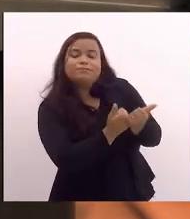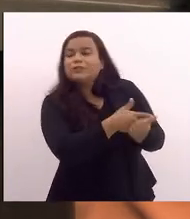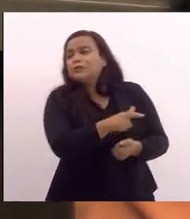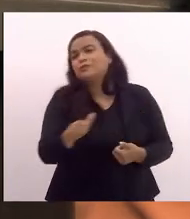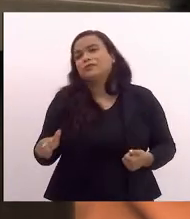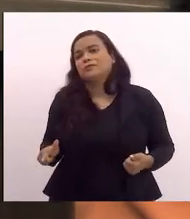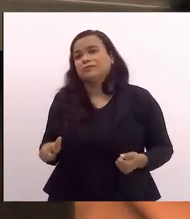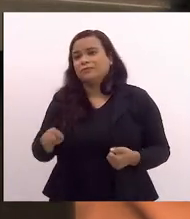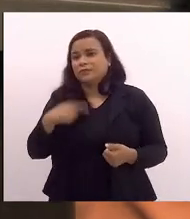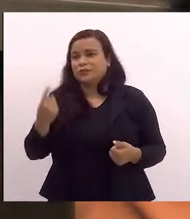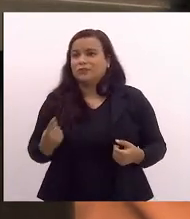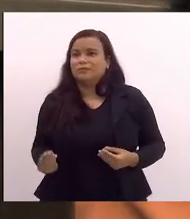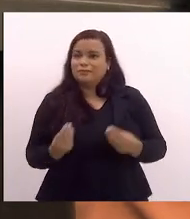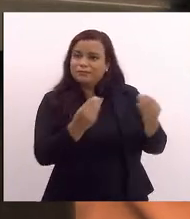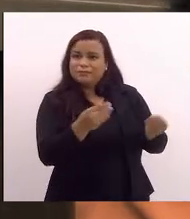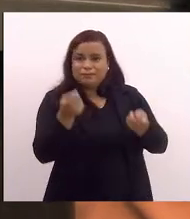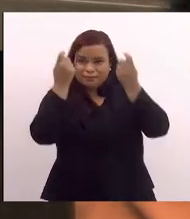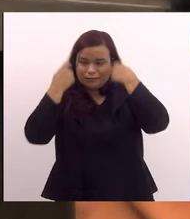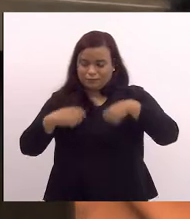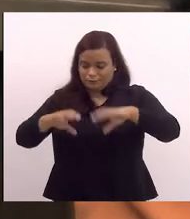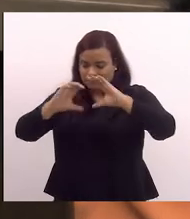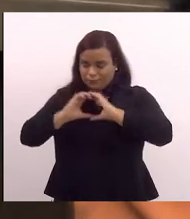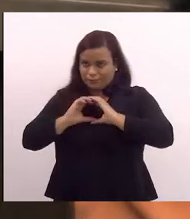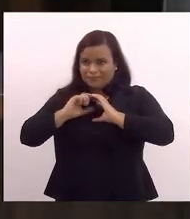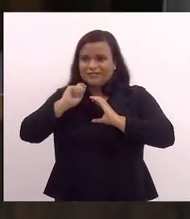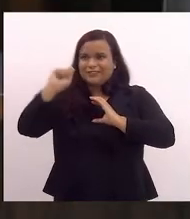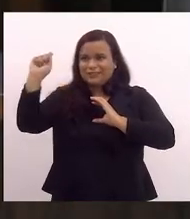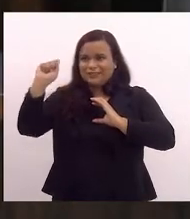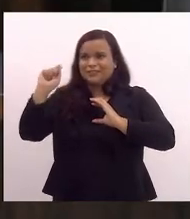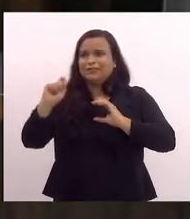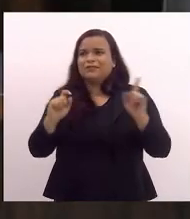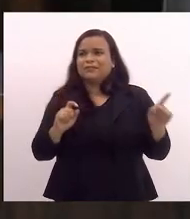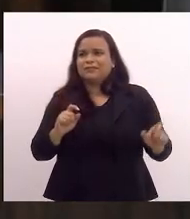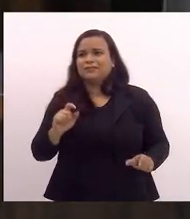Aqui entregamos a medalha Tiradentes para Gustavo,